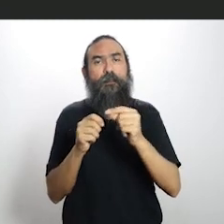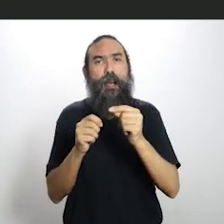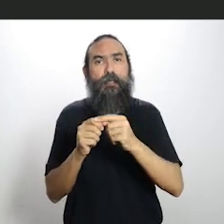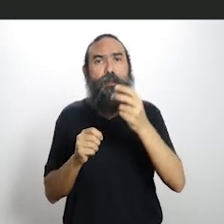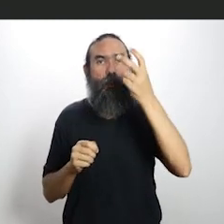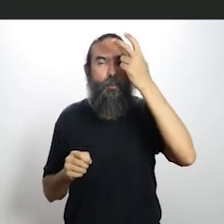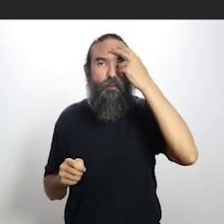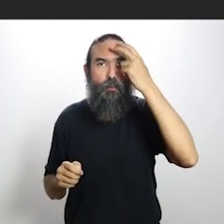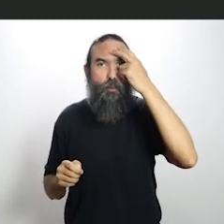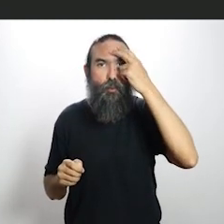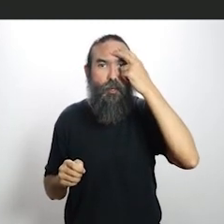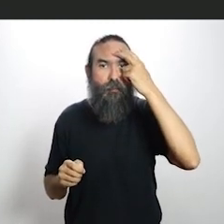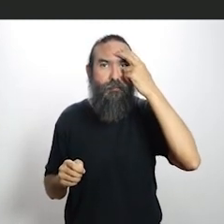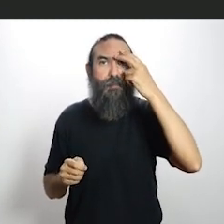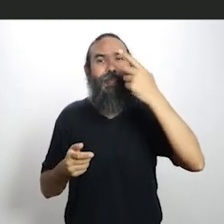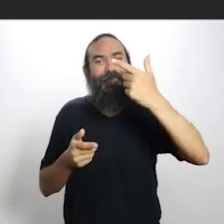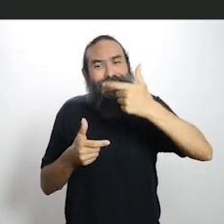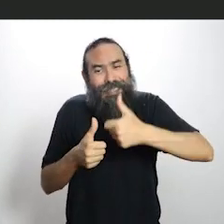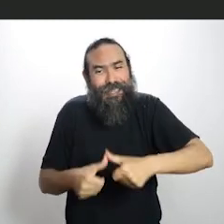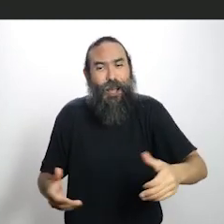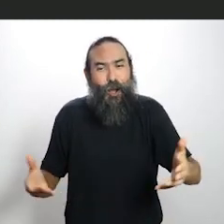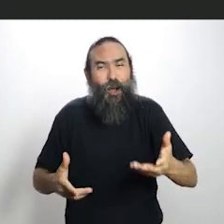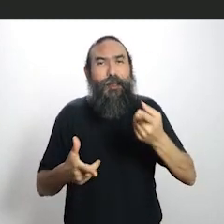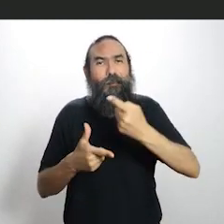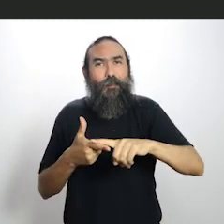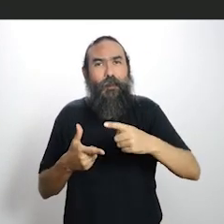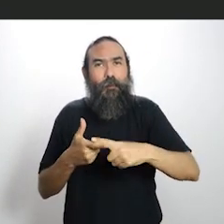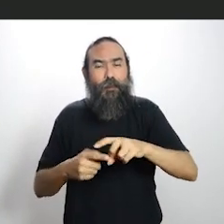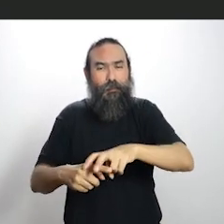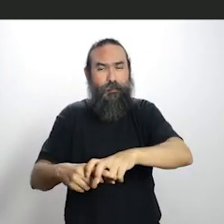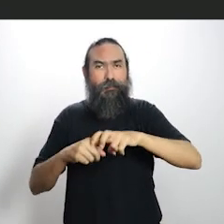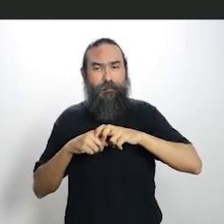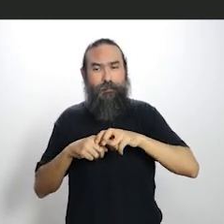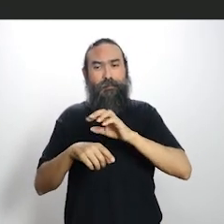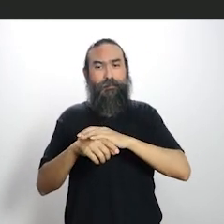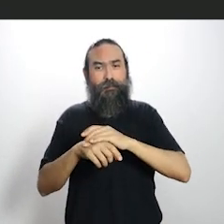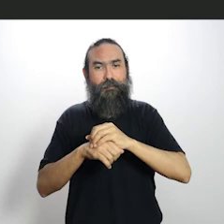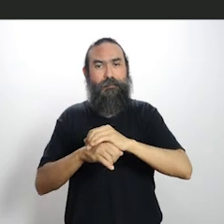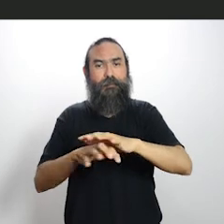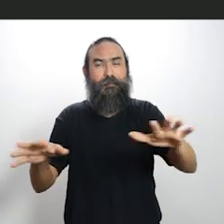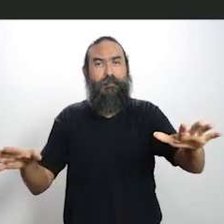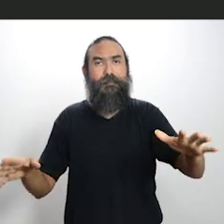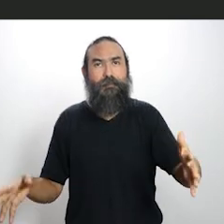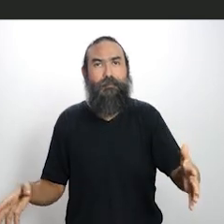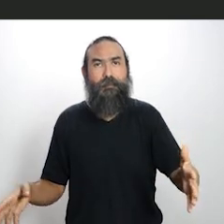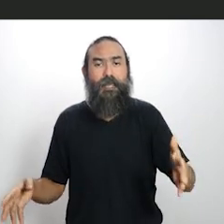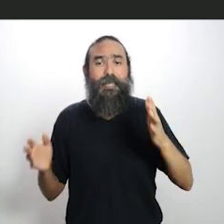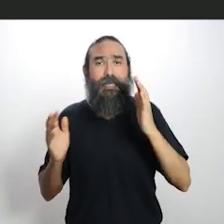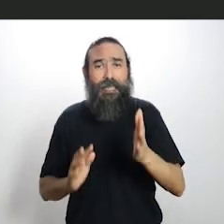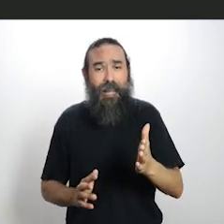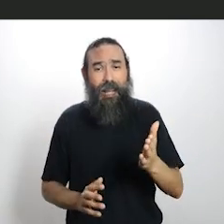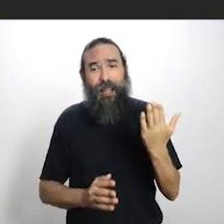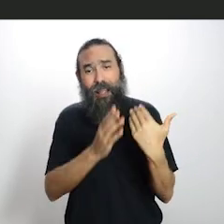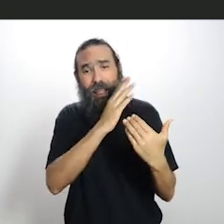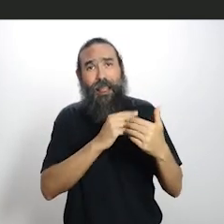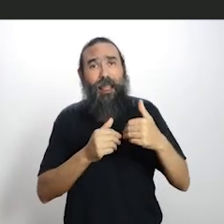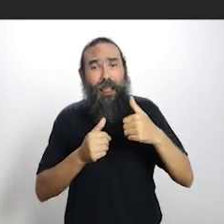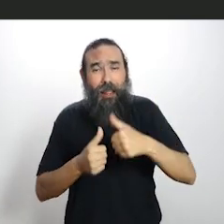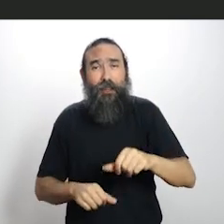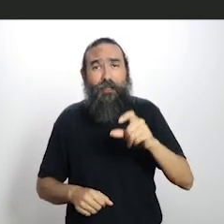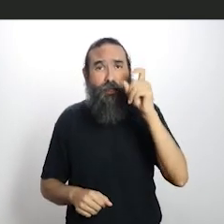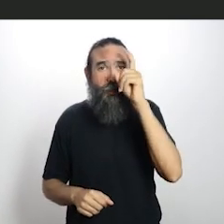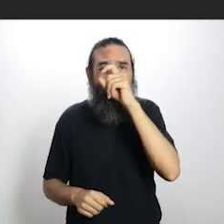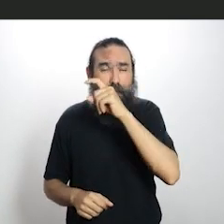simples porque na época em que tínhamos editais tínhamos recursos nós da cultura popular principalmente